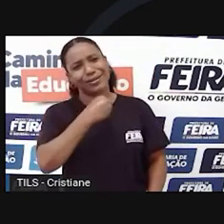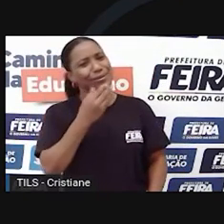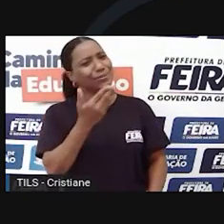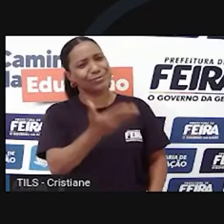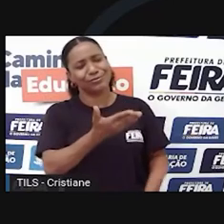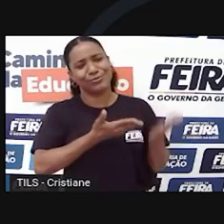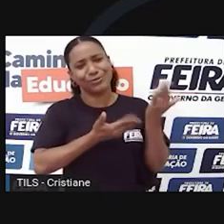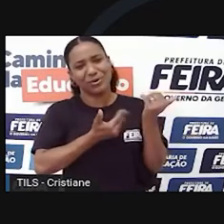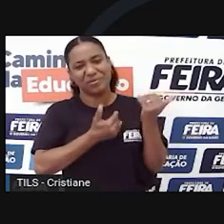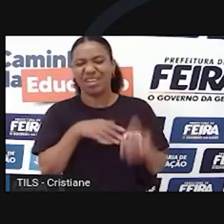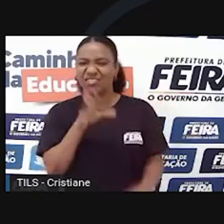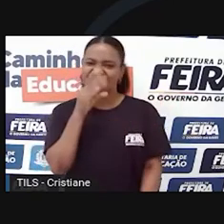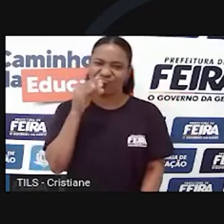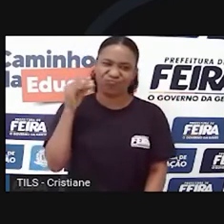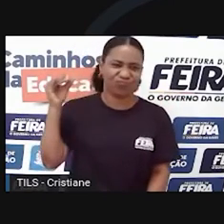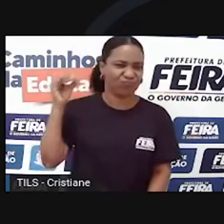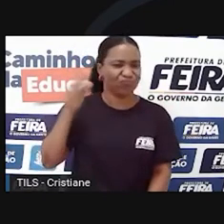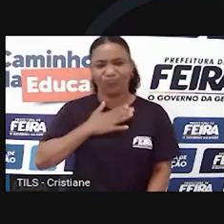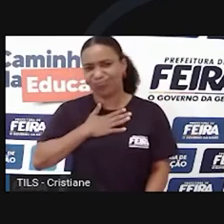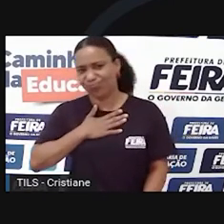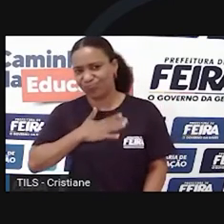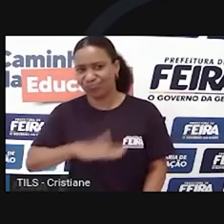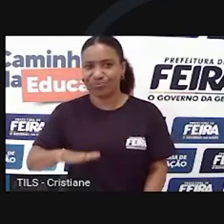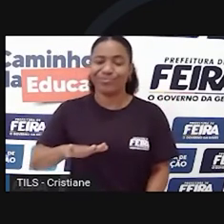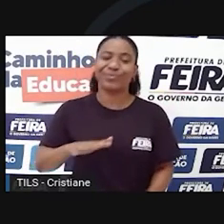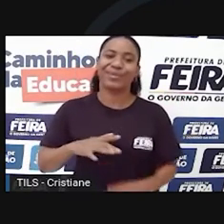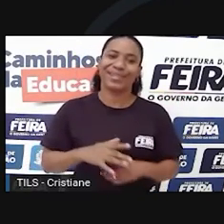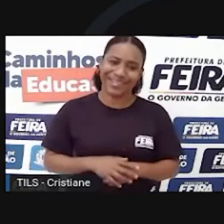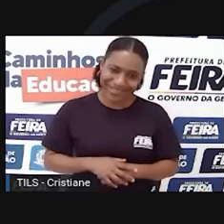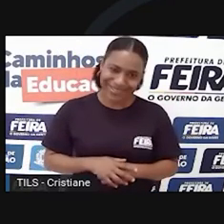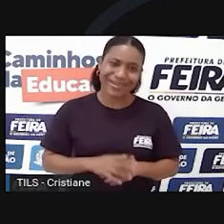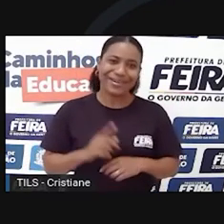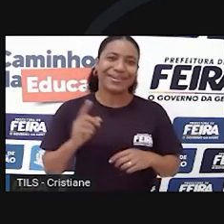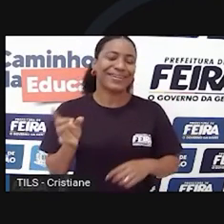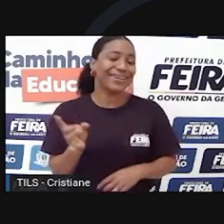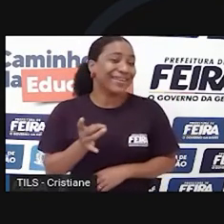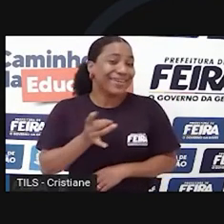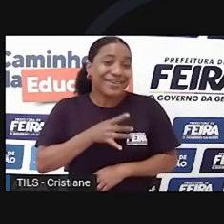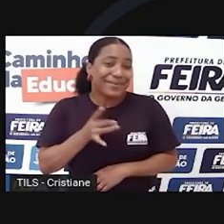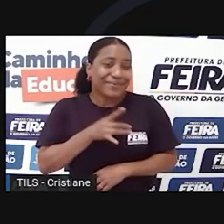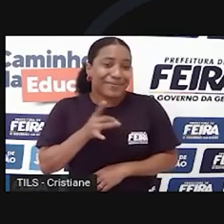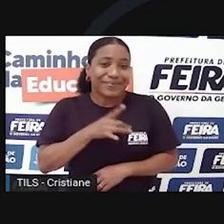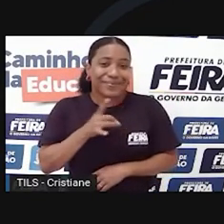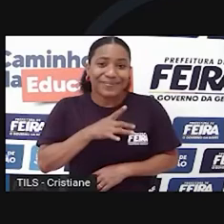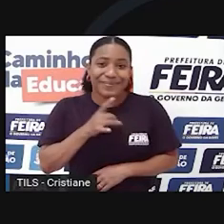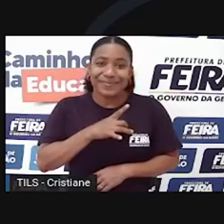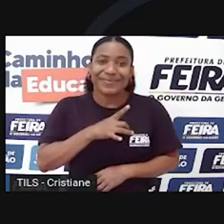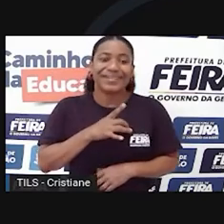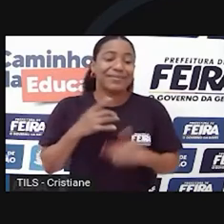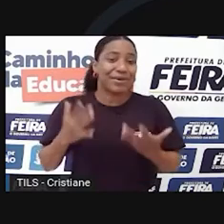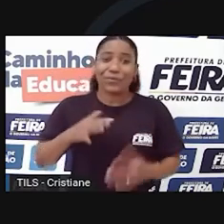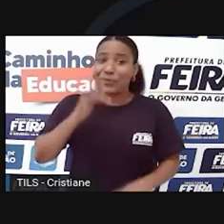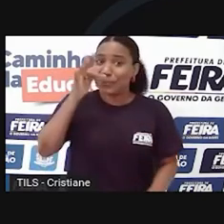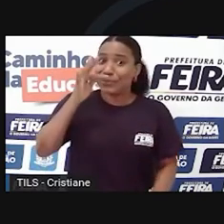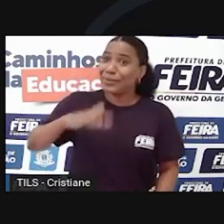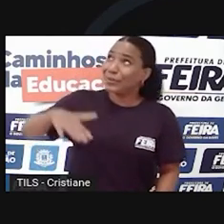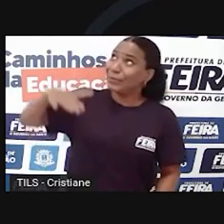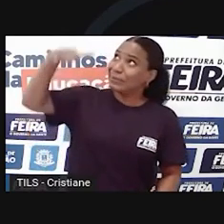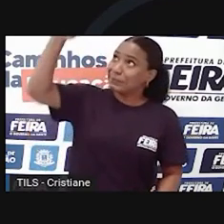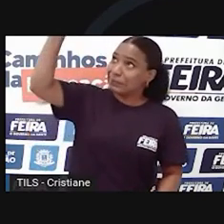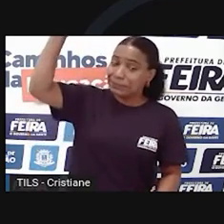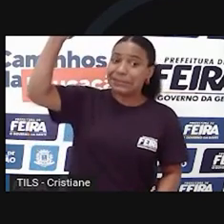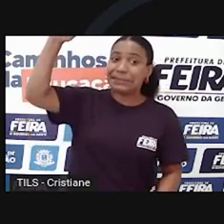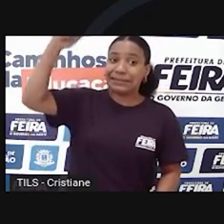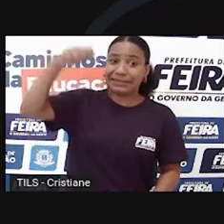gosta tanto da adolescência, mas sobretudo ele morre de medo, ele que não gosta da adolescência, morre de medo de virar adulto, né? Virar adulto parece para o